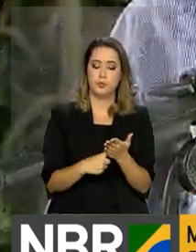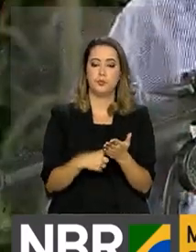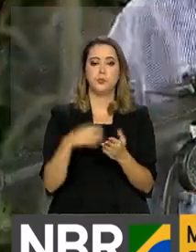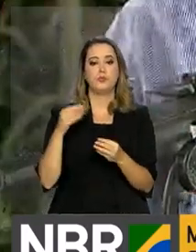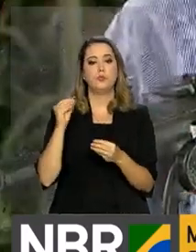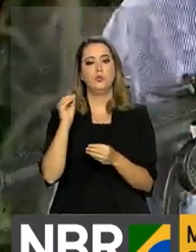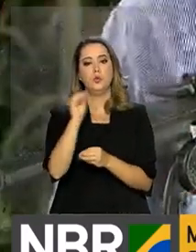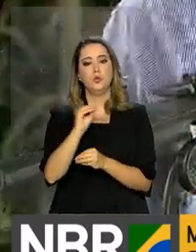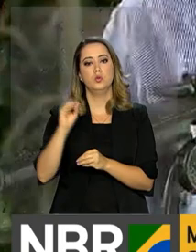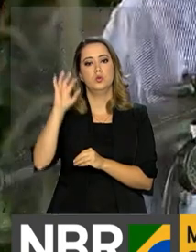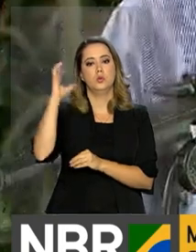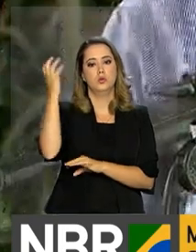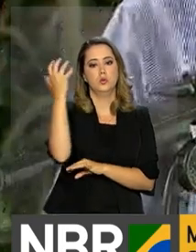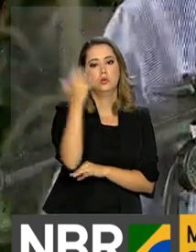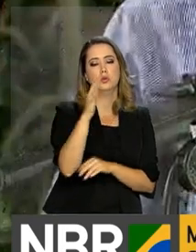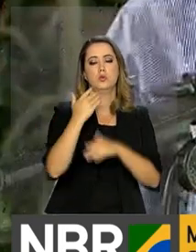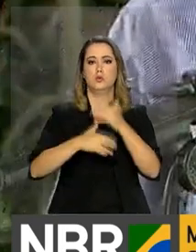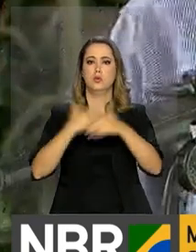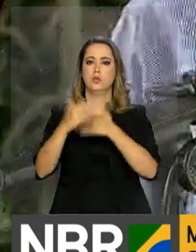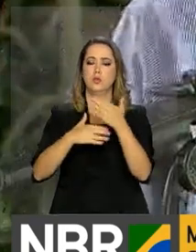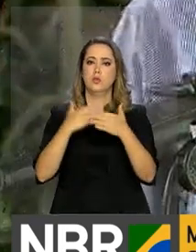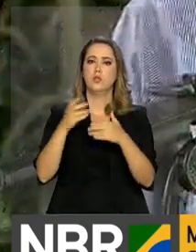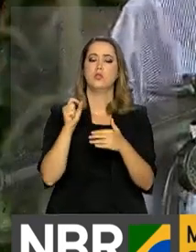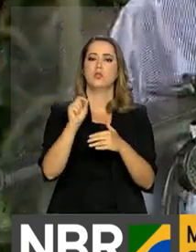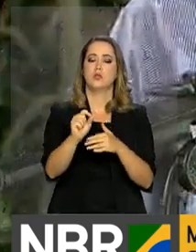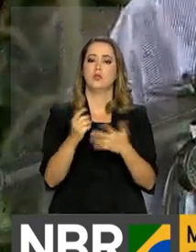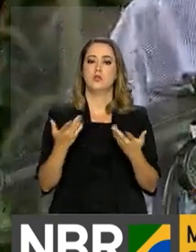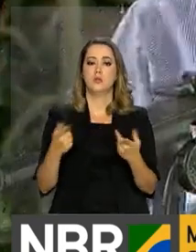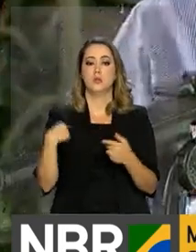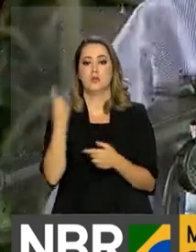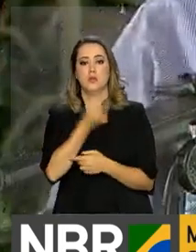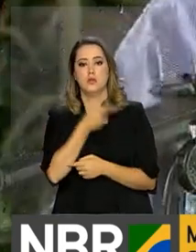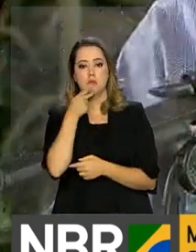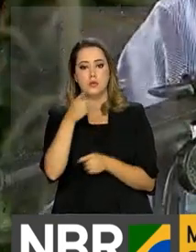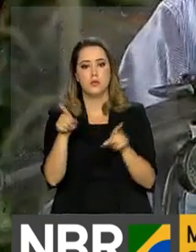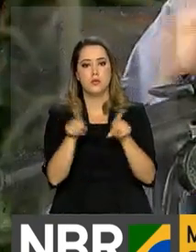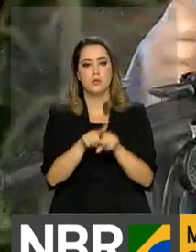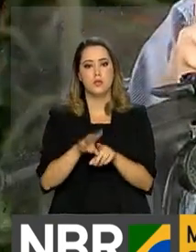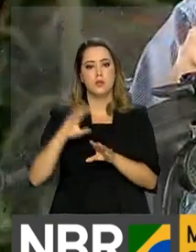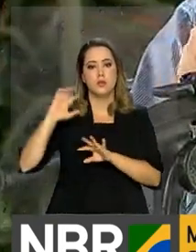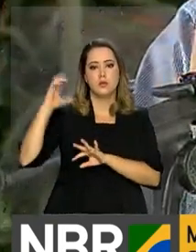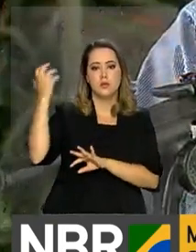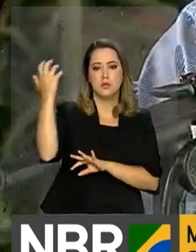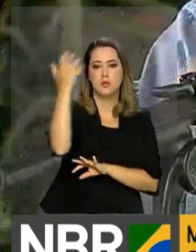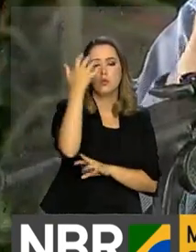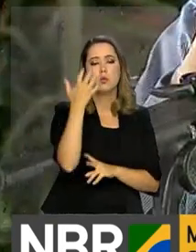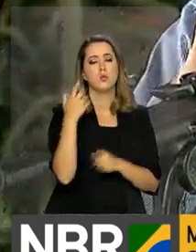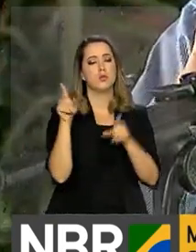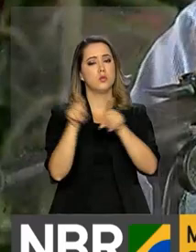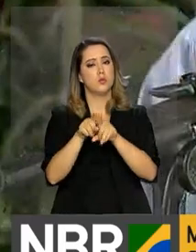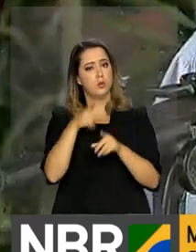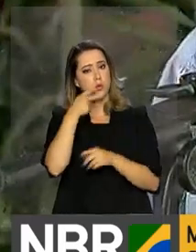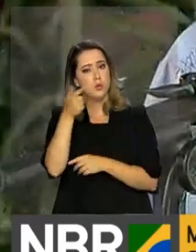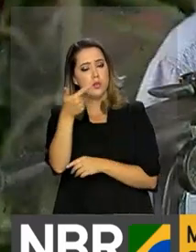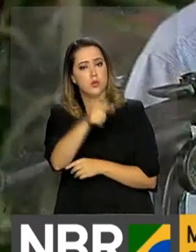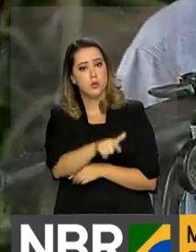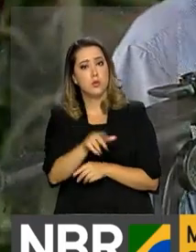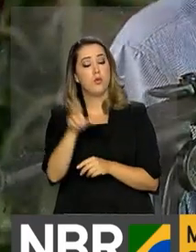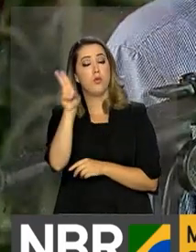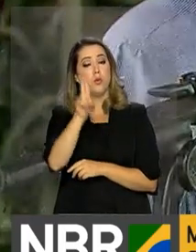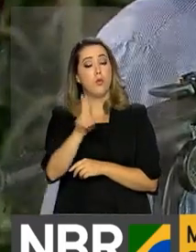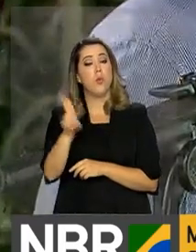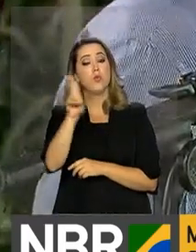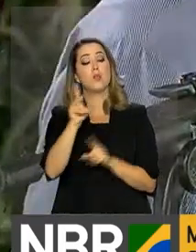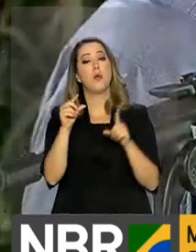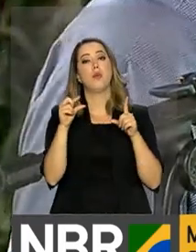meio ambiente, com o desenvolvimento sustentável, e quando falo em desenvolvimento sustentável, mais uma vez, eu uso a palavra